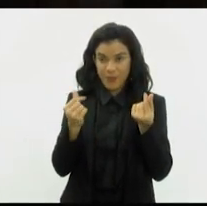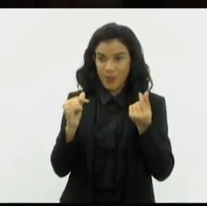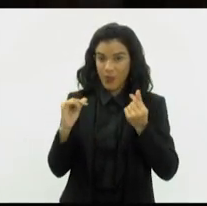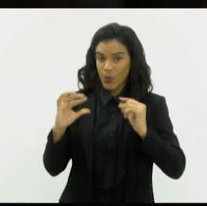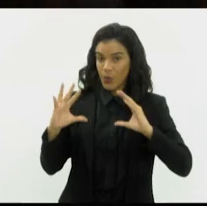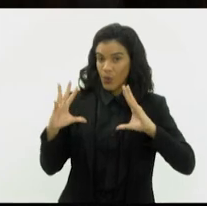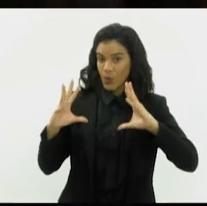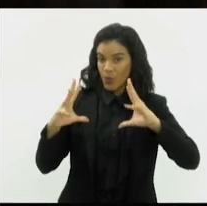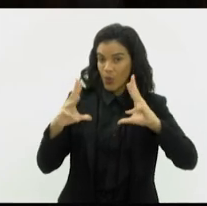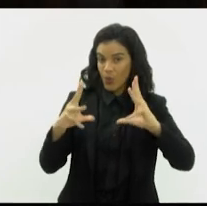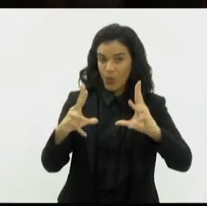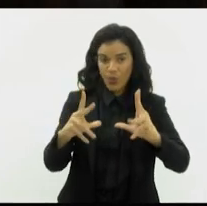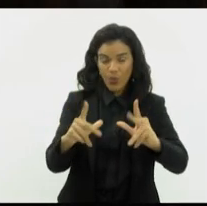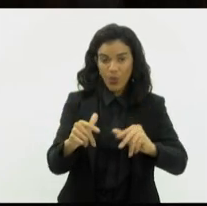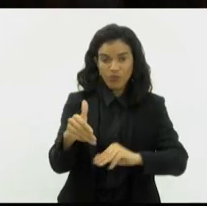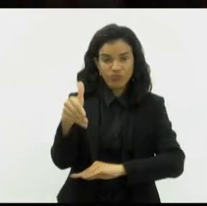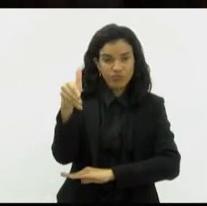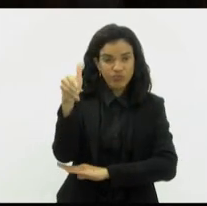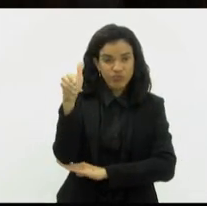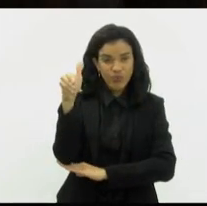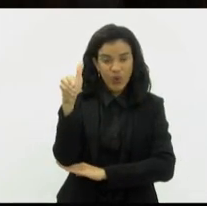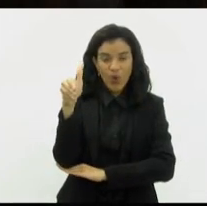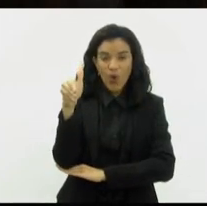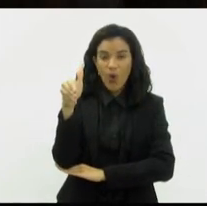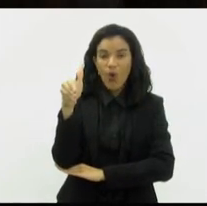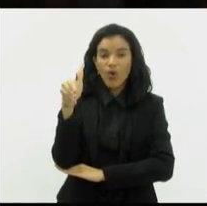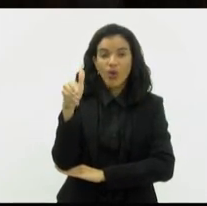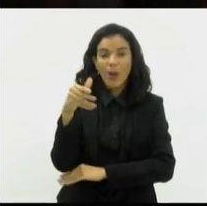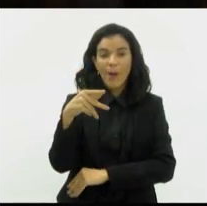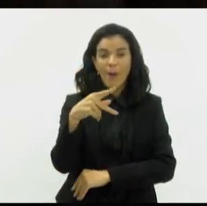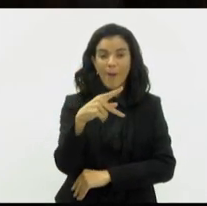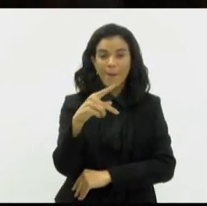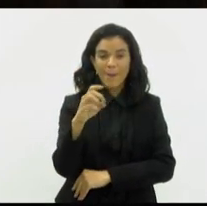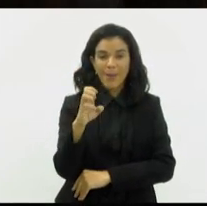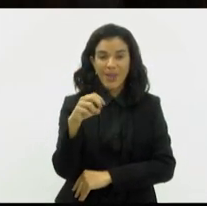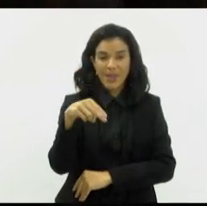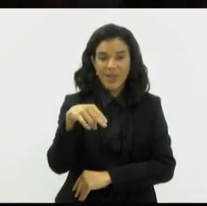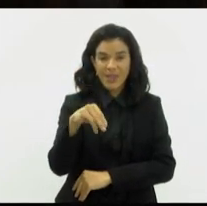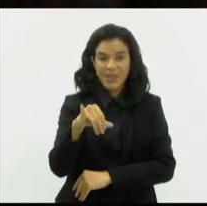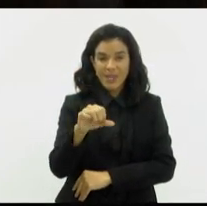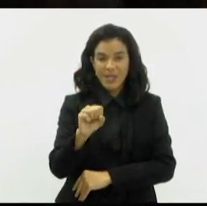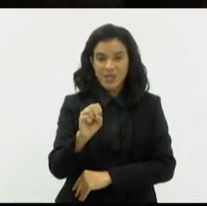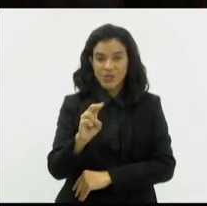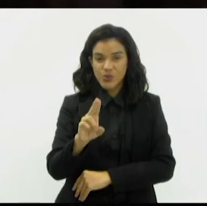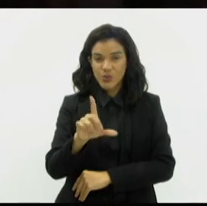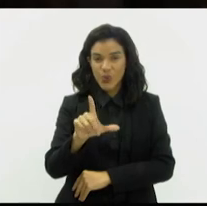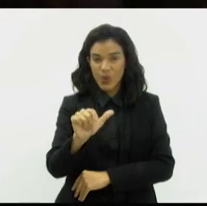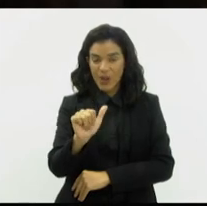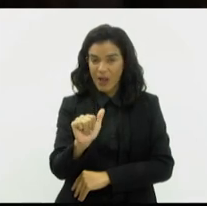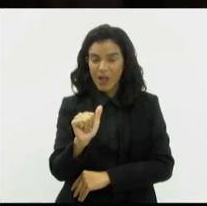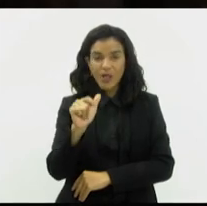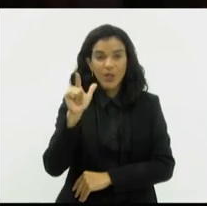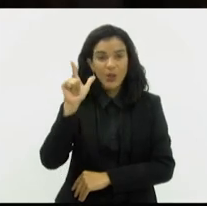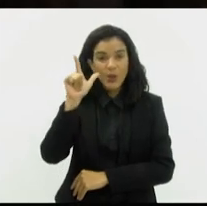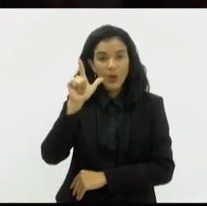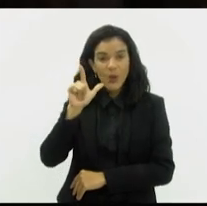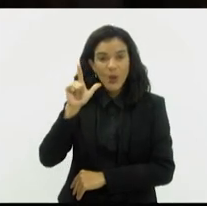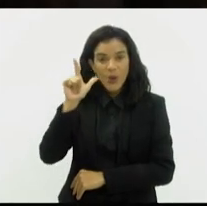ficarão hospedados no Hotel Península, luxuoso Península, em